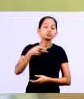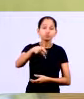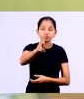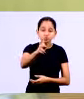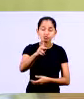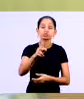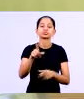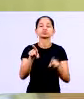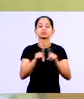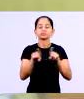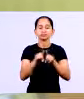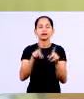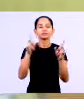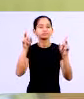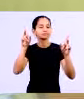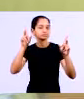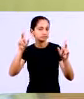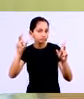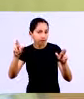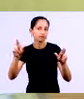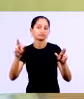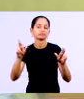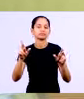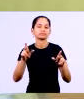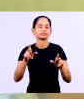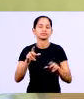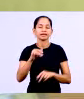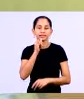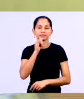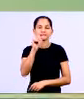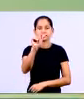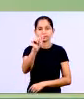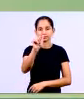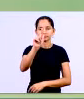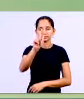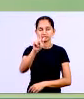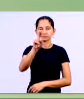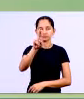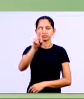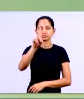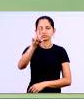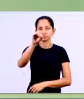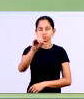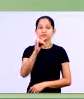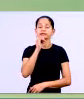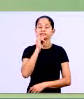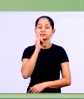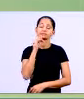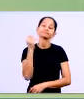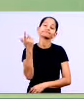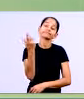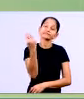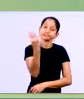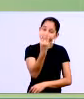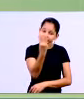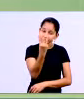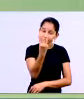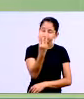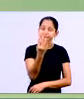aberto, o agudo, né? O sinal aberto, o sinal agudo, em algumas palavras, proparoxítonas, no caso, isso,